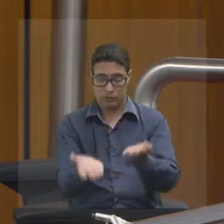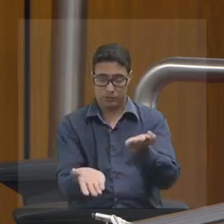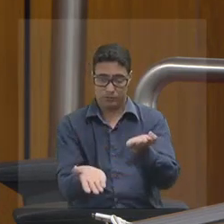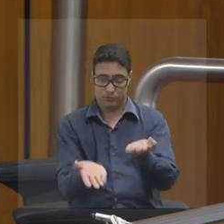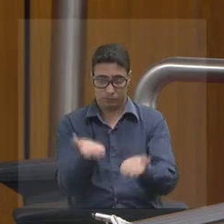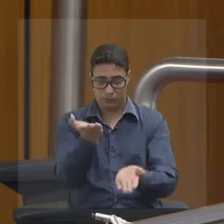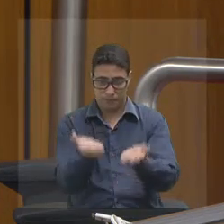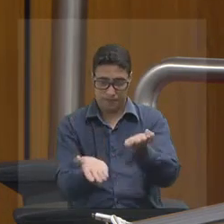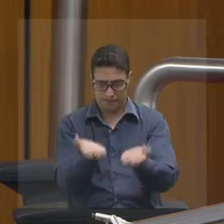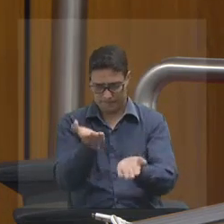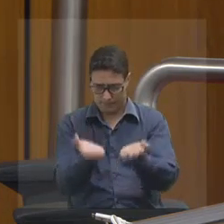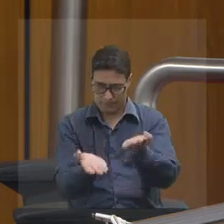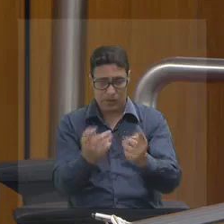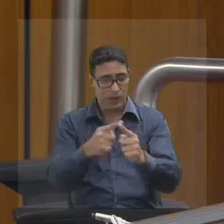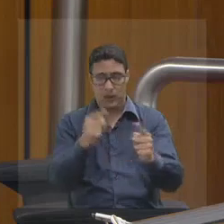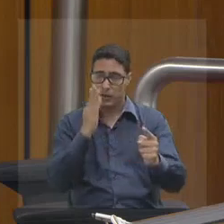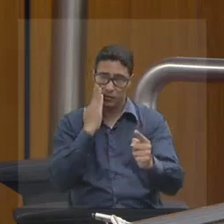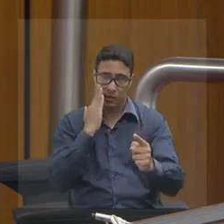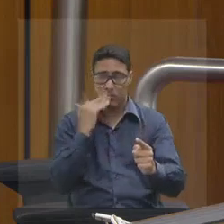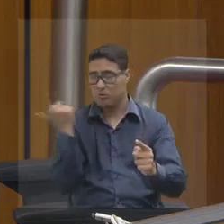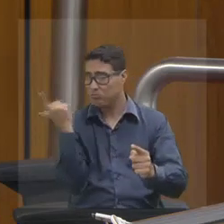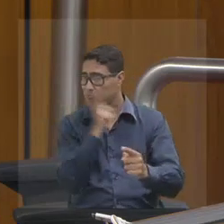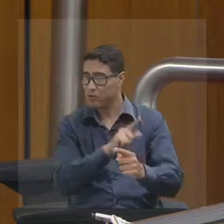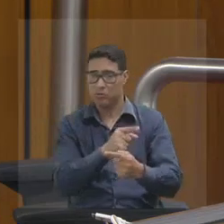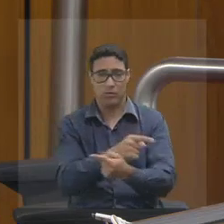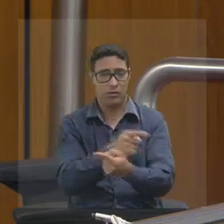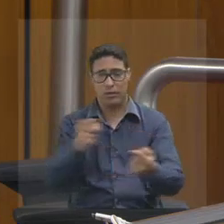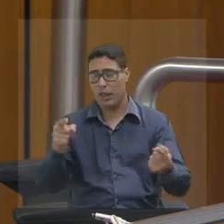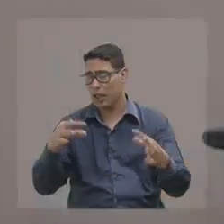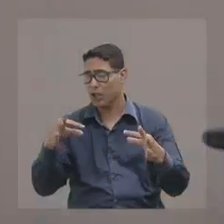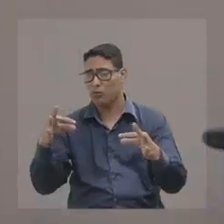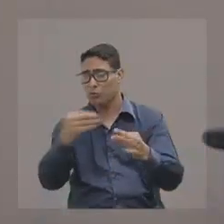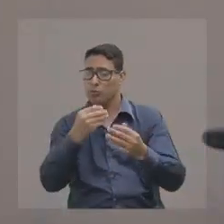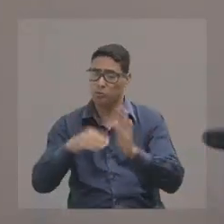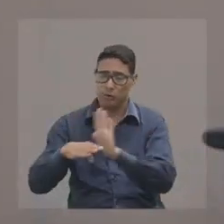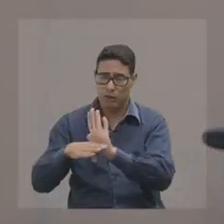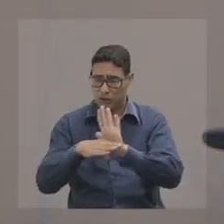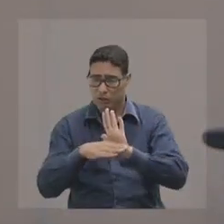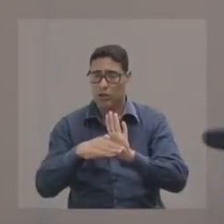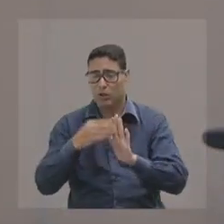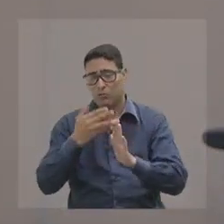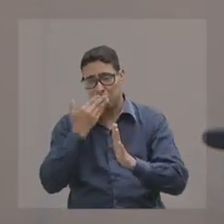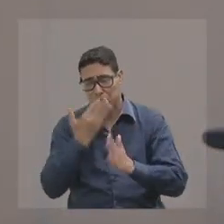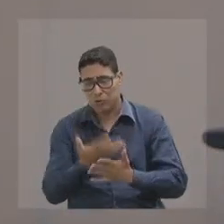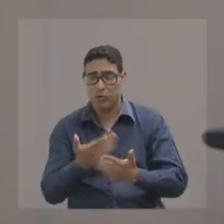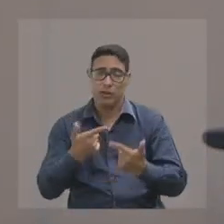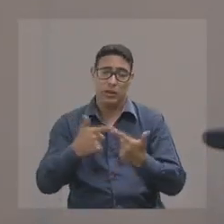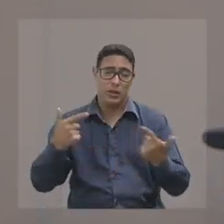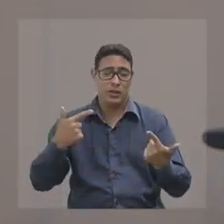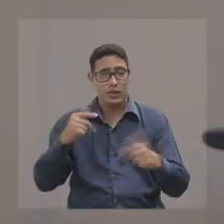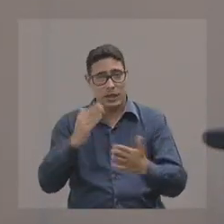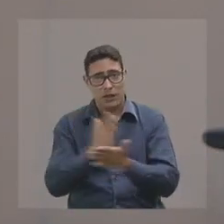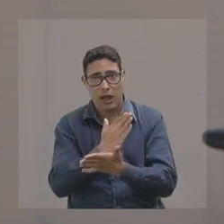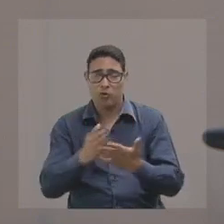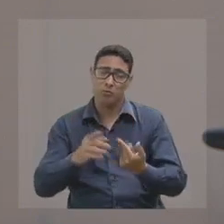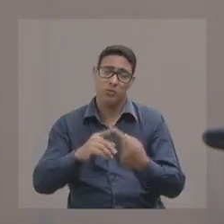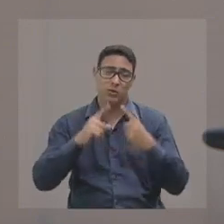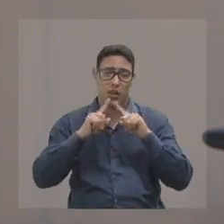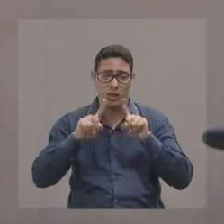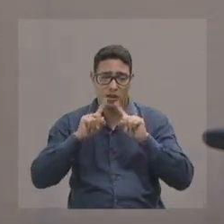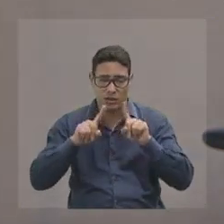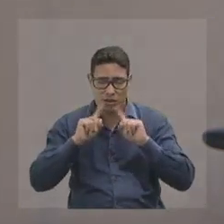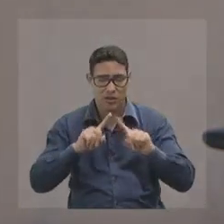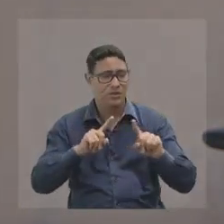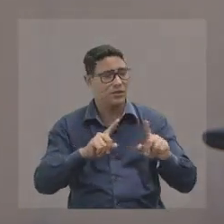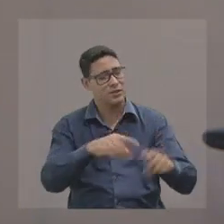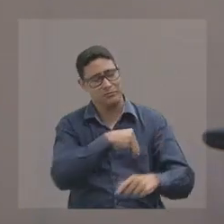desagradar a todos nós recebemos críticas do Ministério Público do setor produtivo e das representações das Comunidades tradicionais